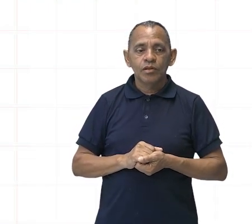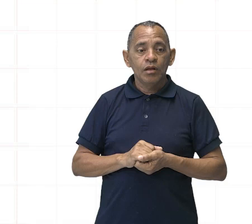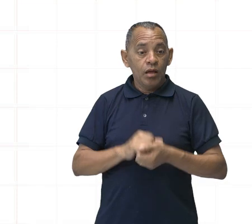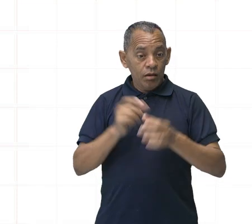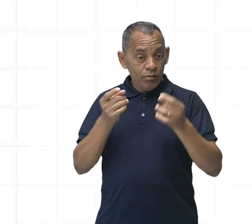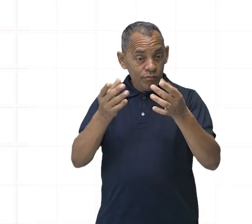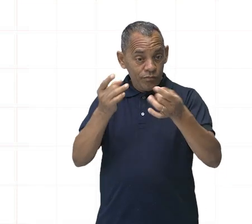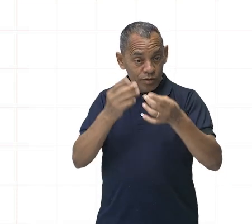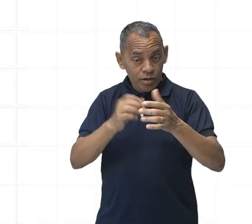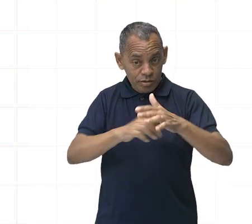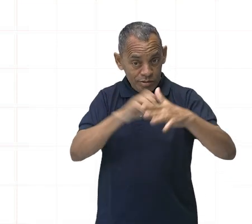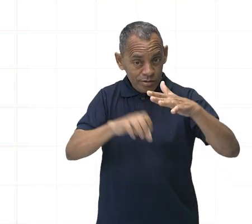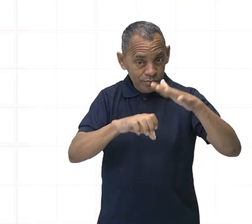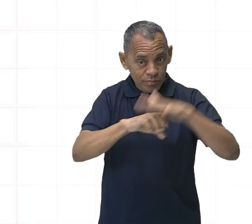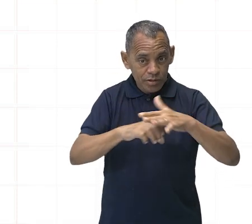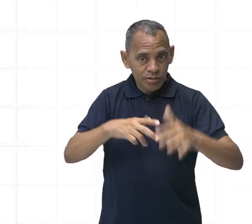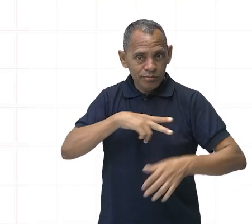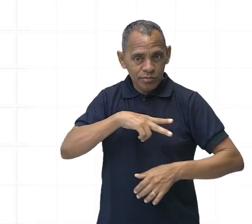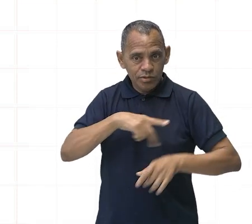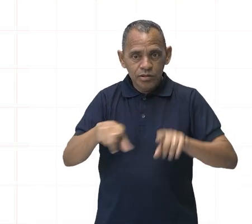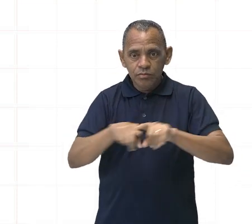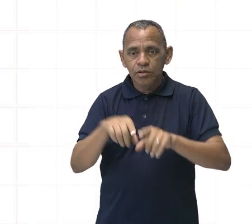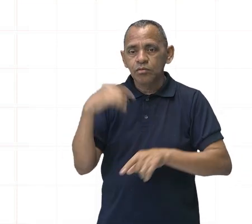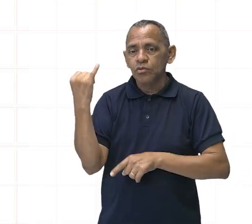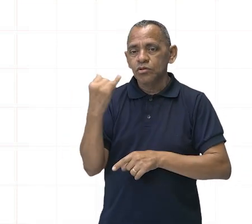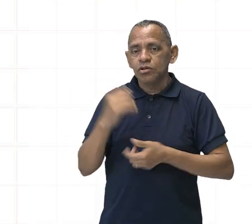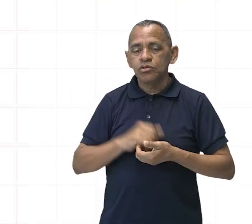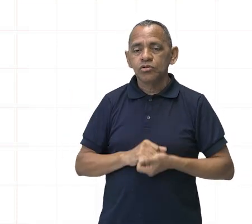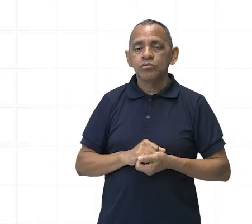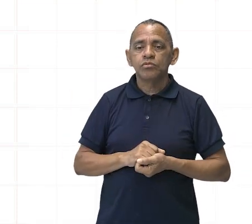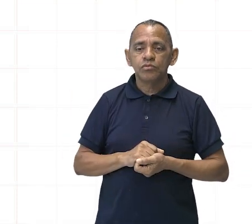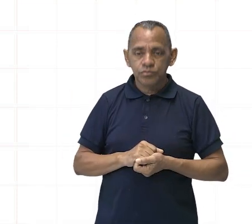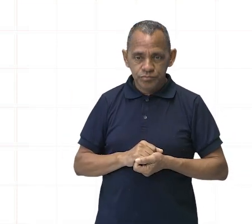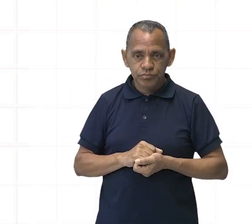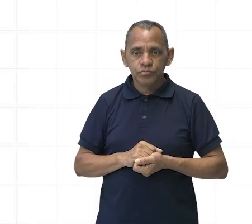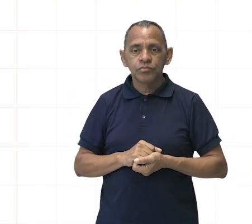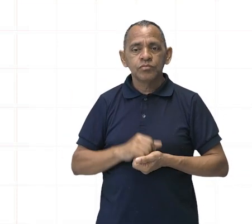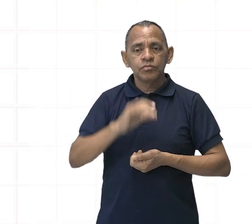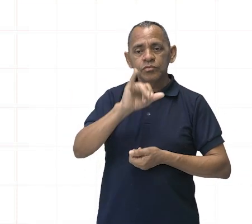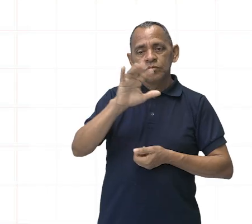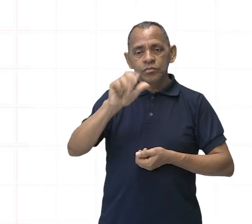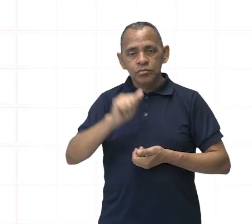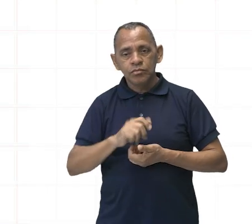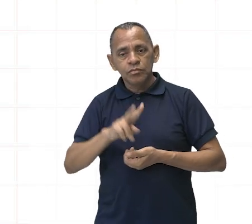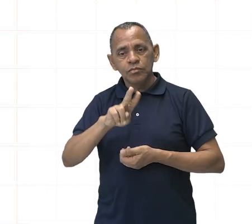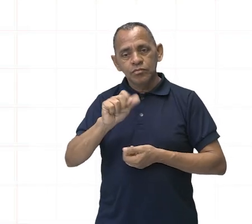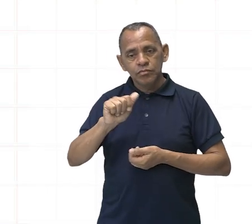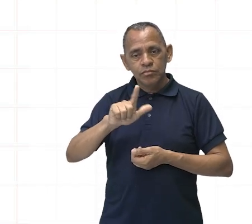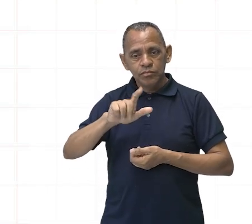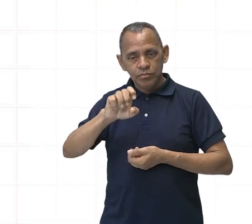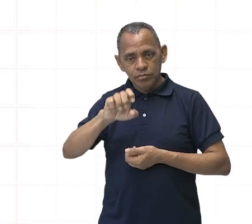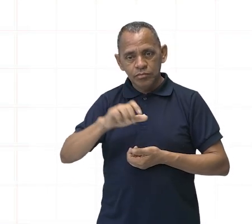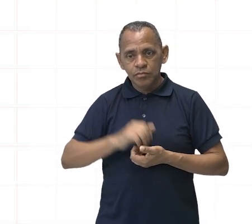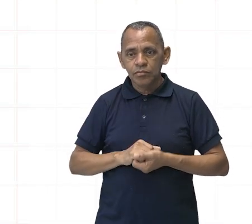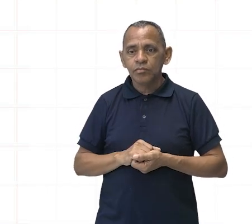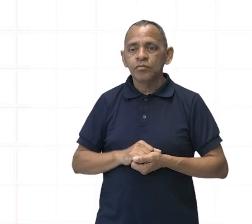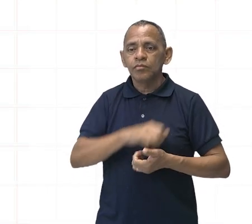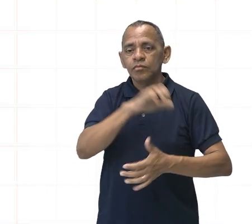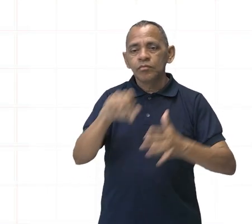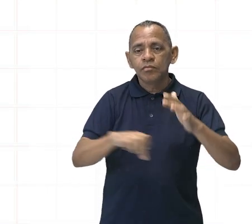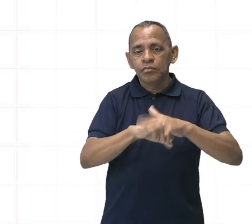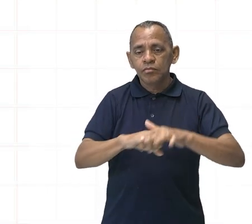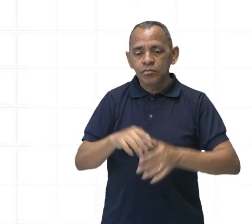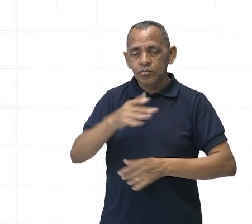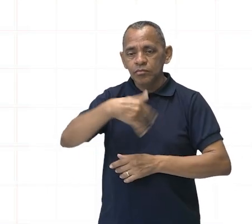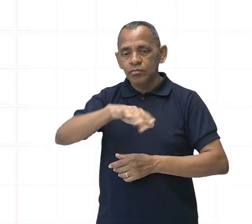empresas estatais importantes como a Companhia Vale do Rio Doce, conhecida como Vale, e empresas do setor